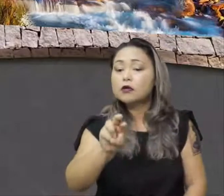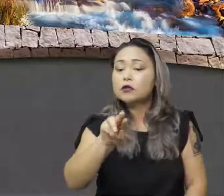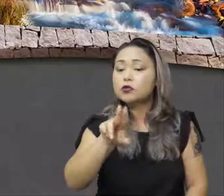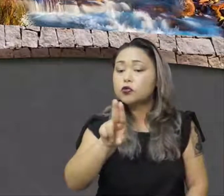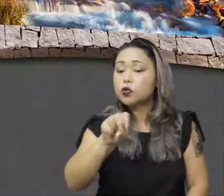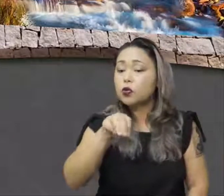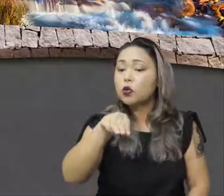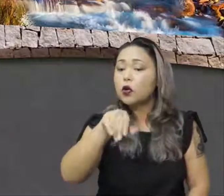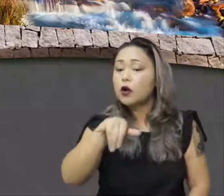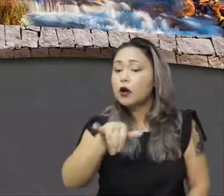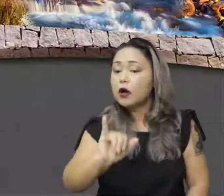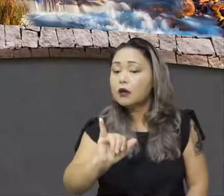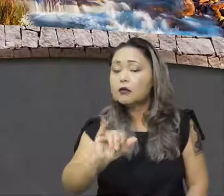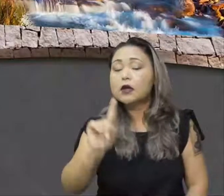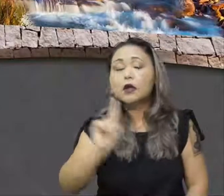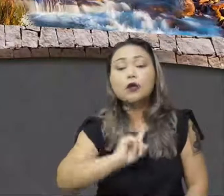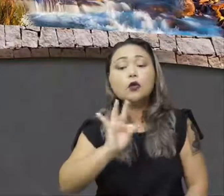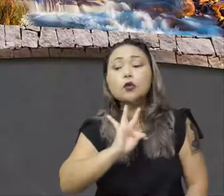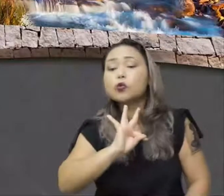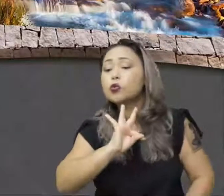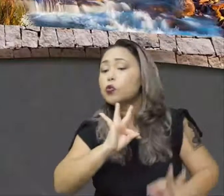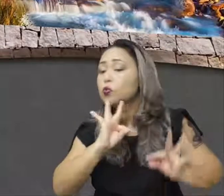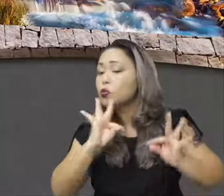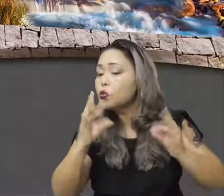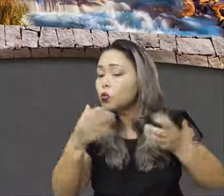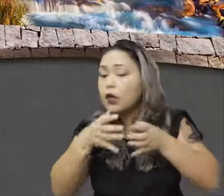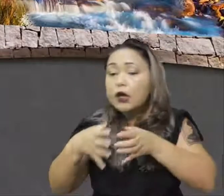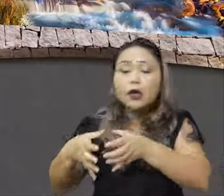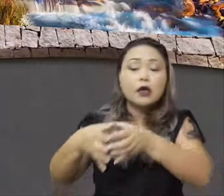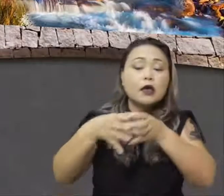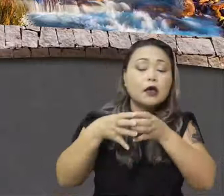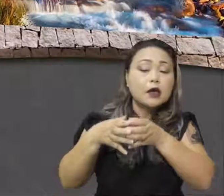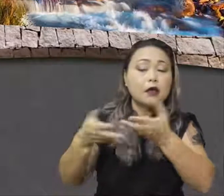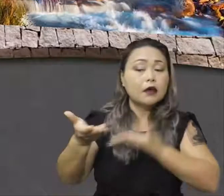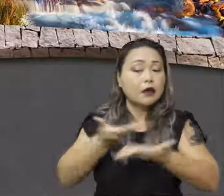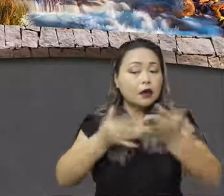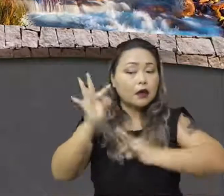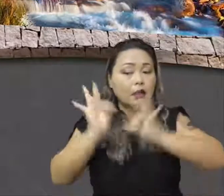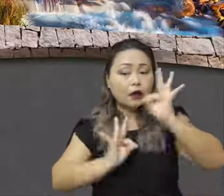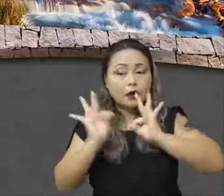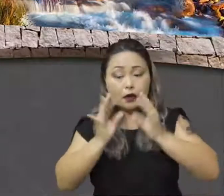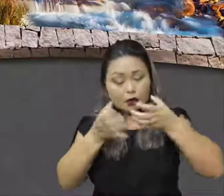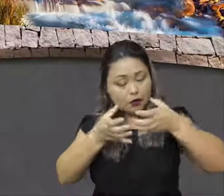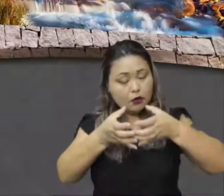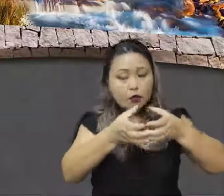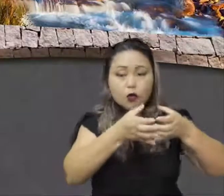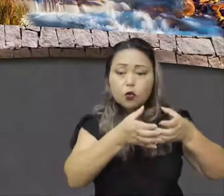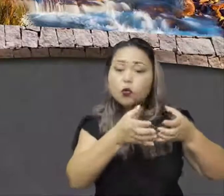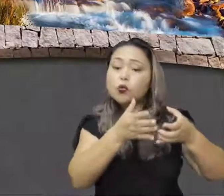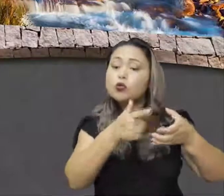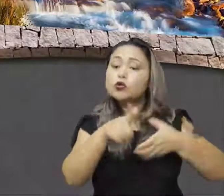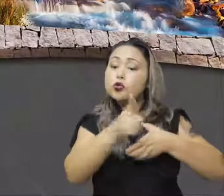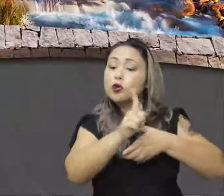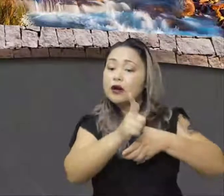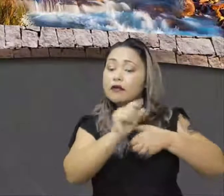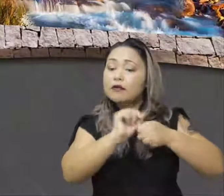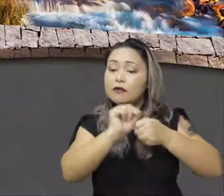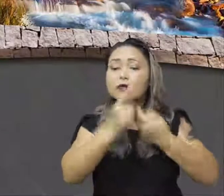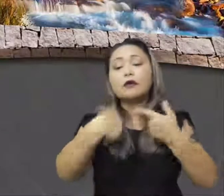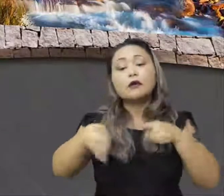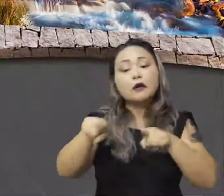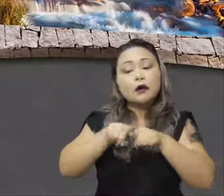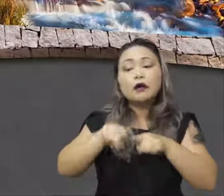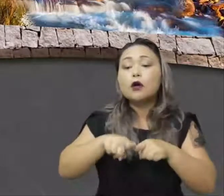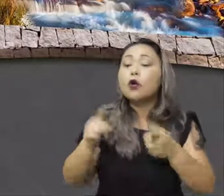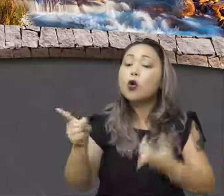mediação tecnológica. Eu, professor Arimateia, represento a equipe de Geografia junto com o meu colega Jorge e com